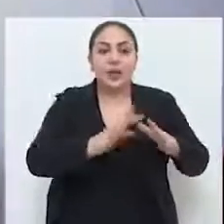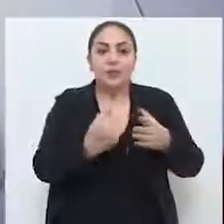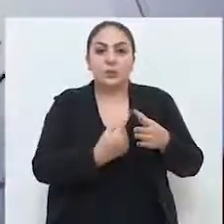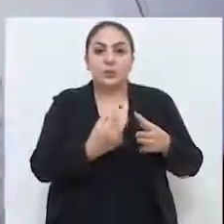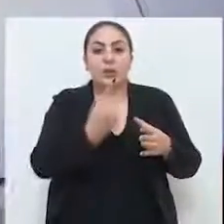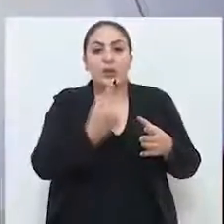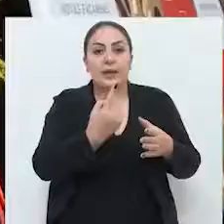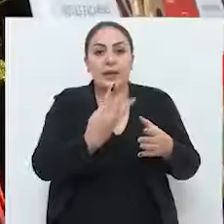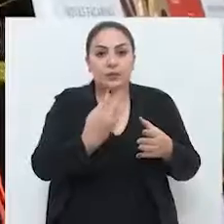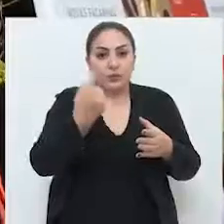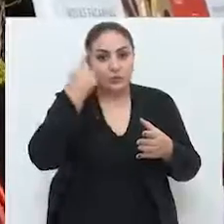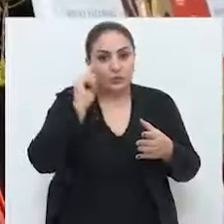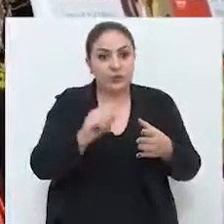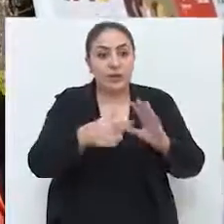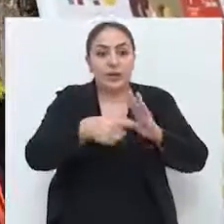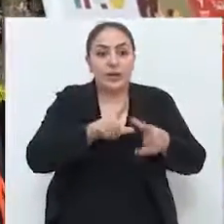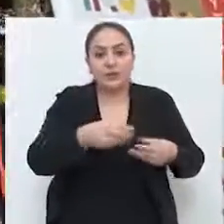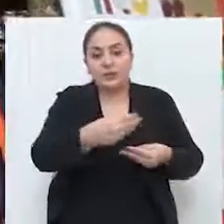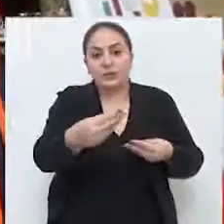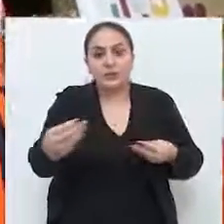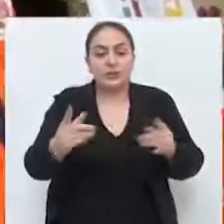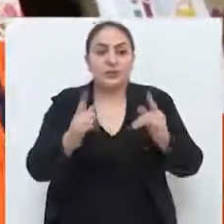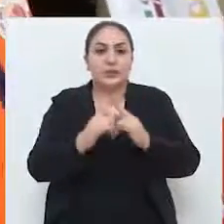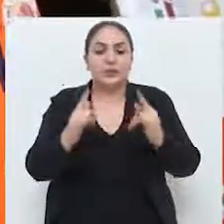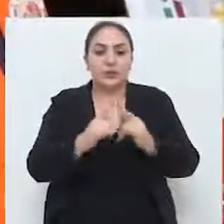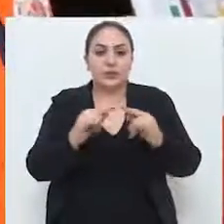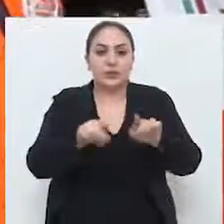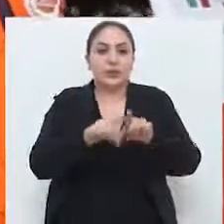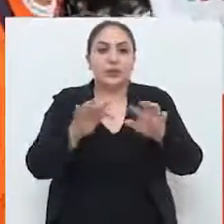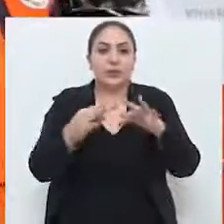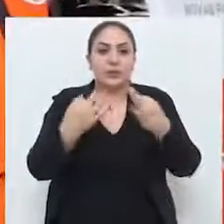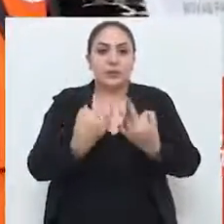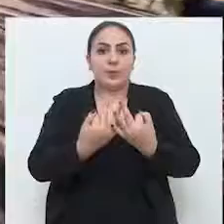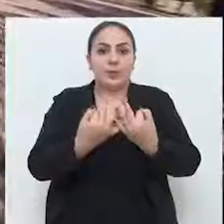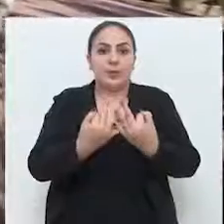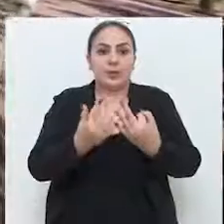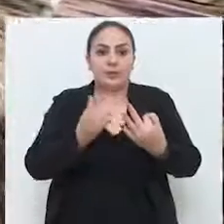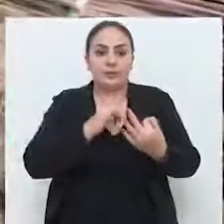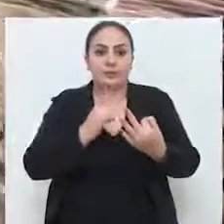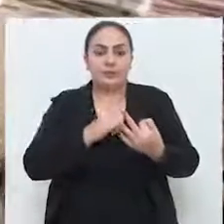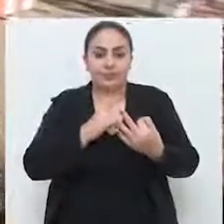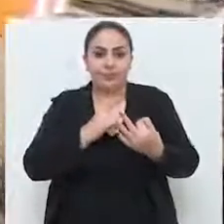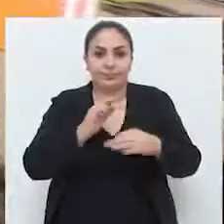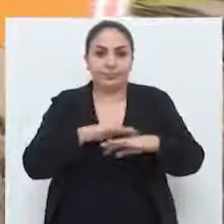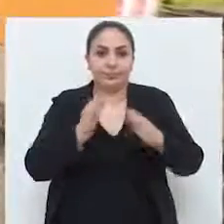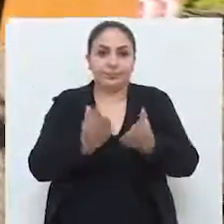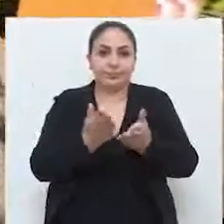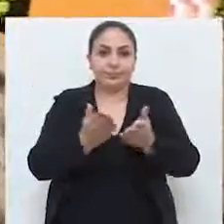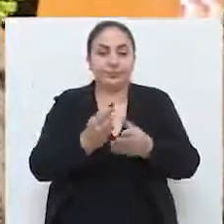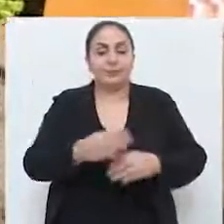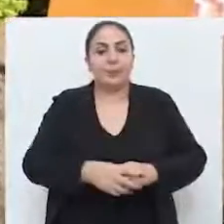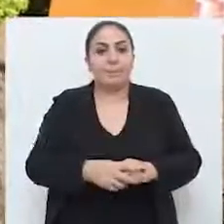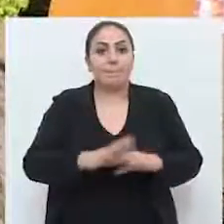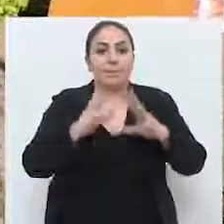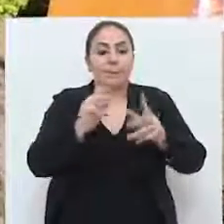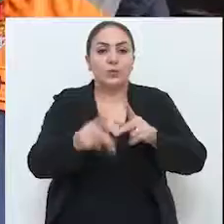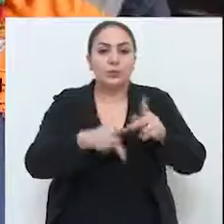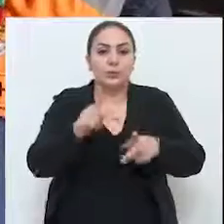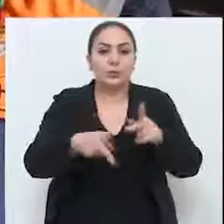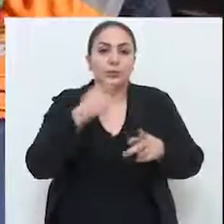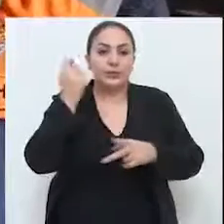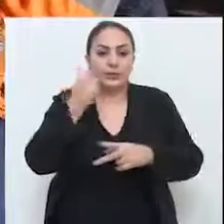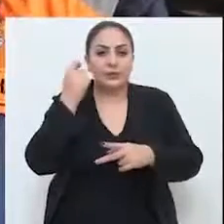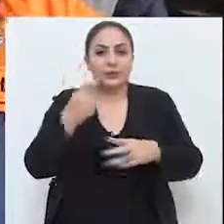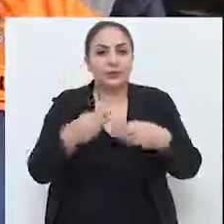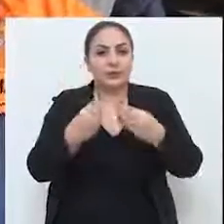14 dias, antes de serem distribuídos para as entidades e famílias em situação de vulnerabilidade. Todo o povo gaúcho que